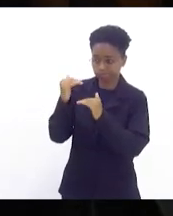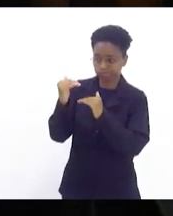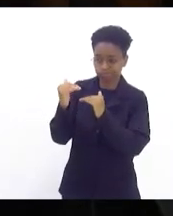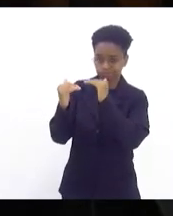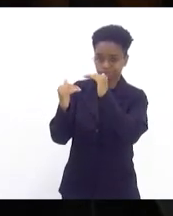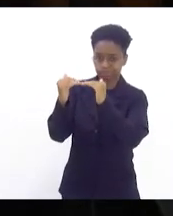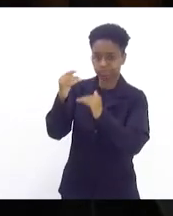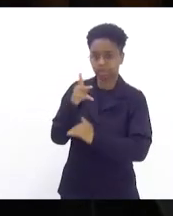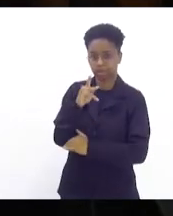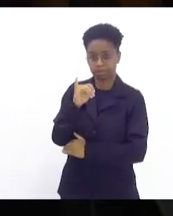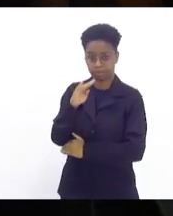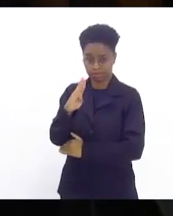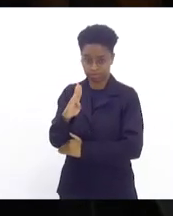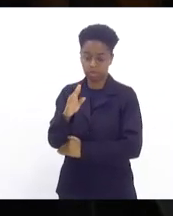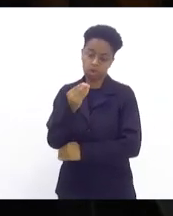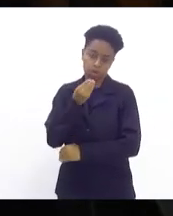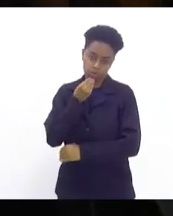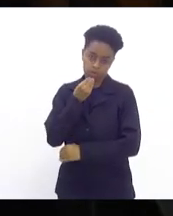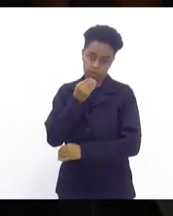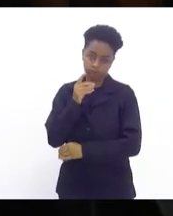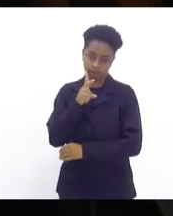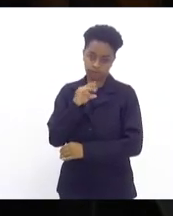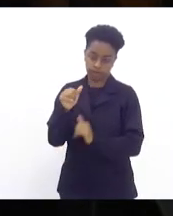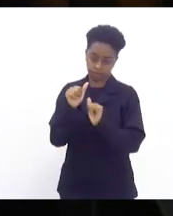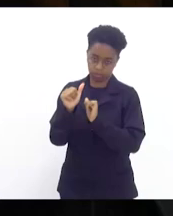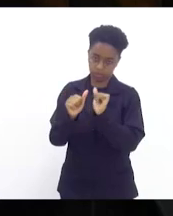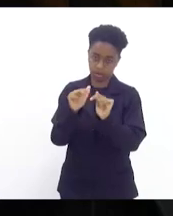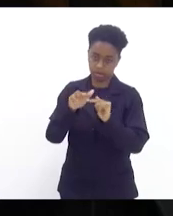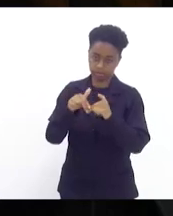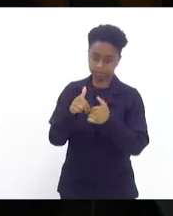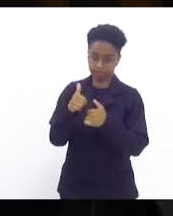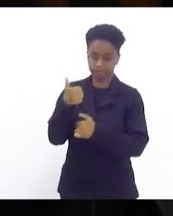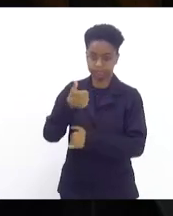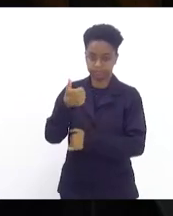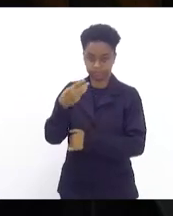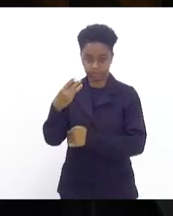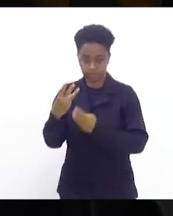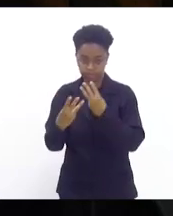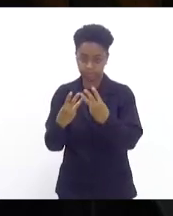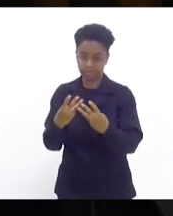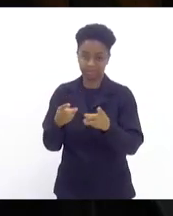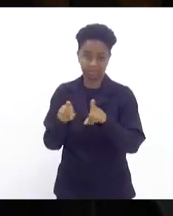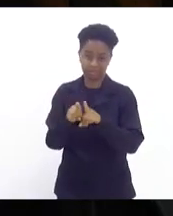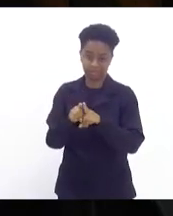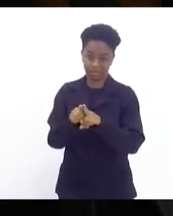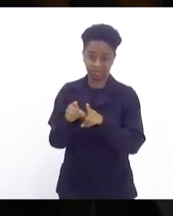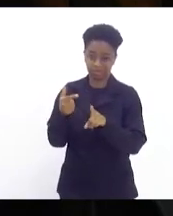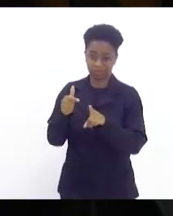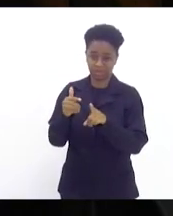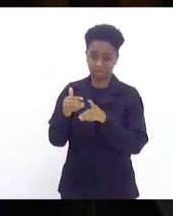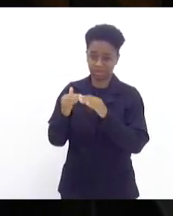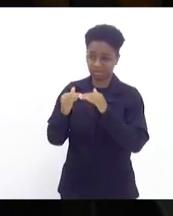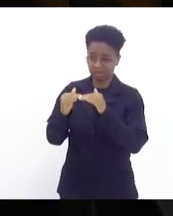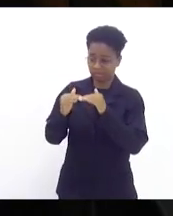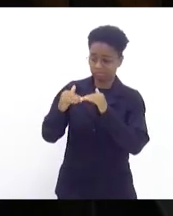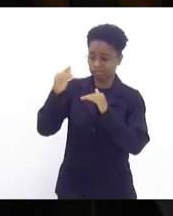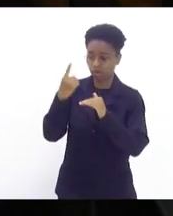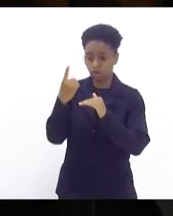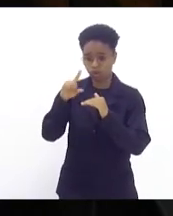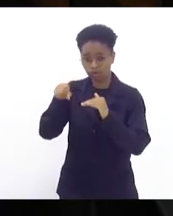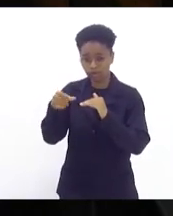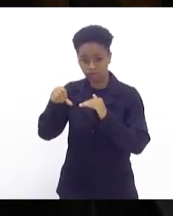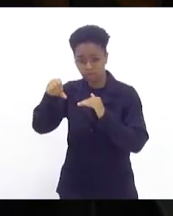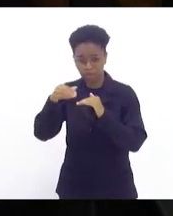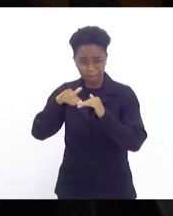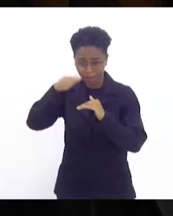certamente atualizado para esse primeiro trimestre também não passa de um vírgula nove por cento muito